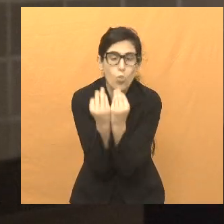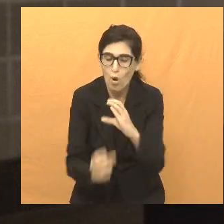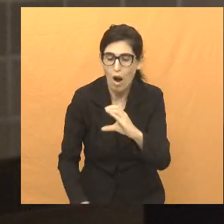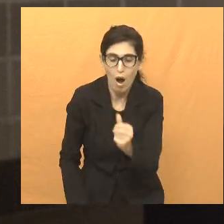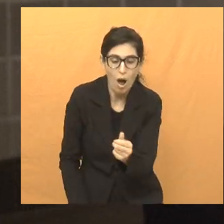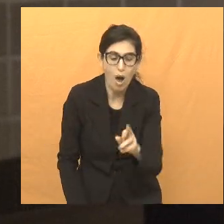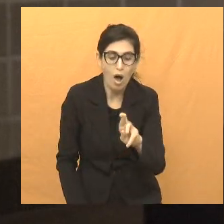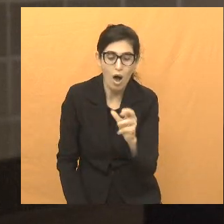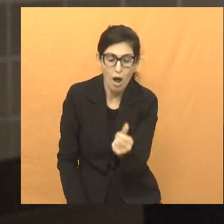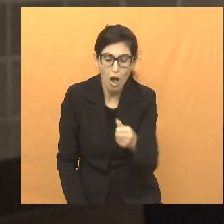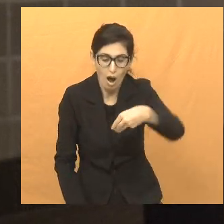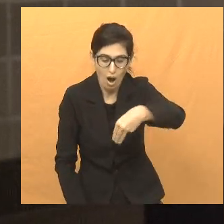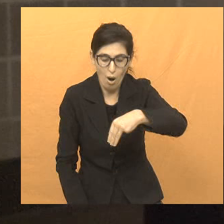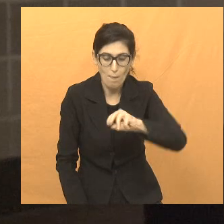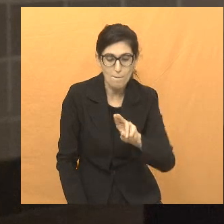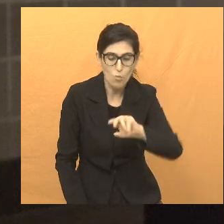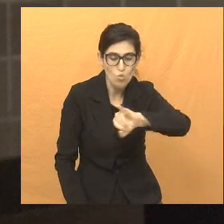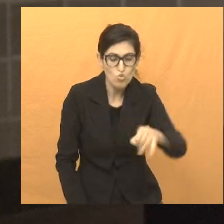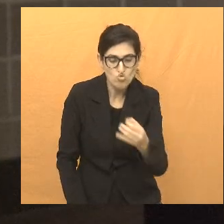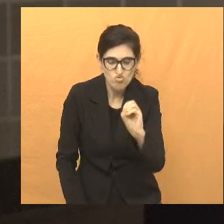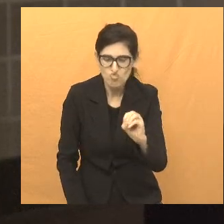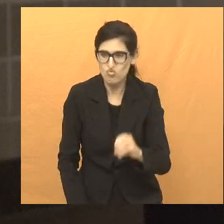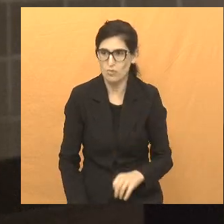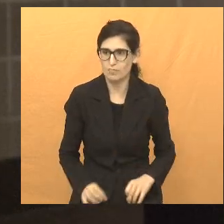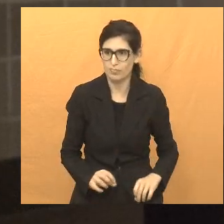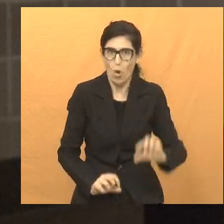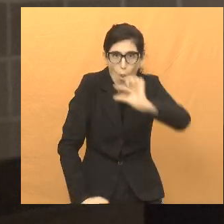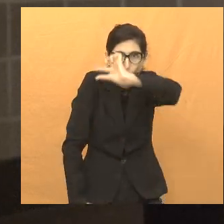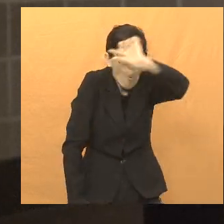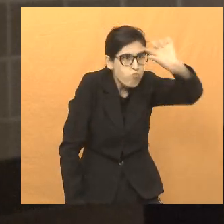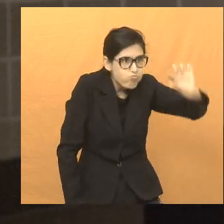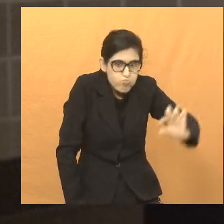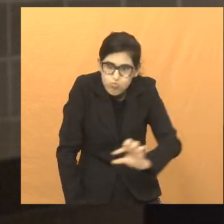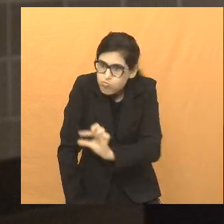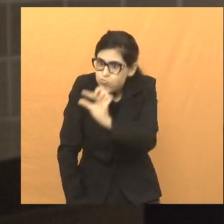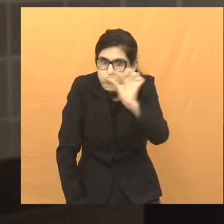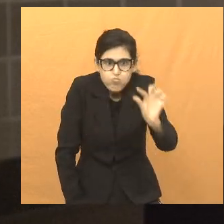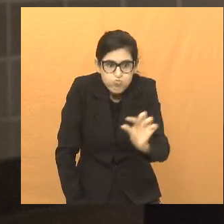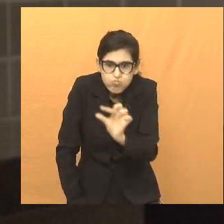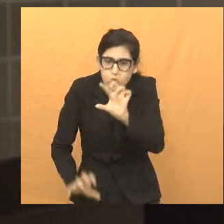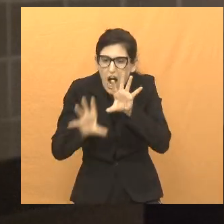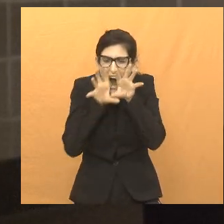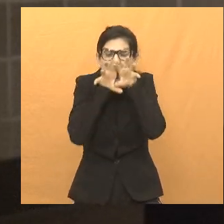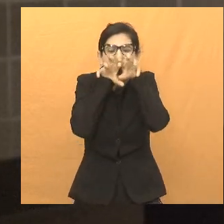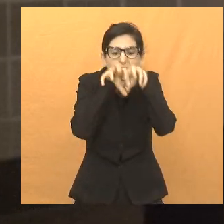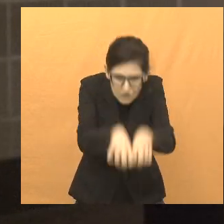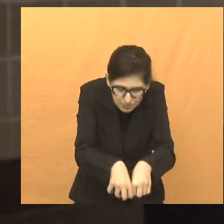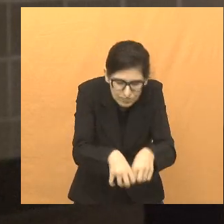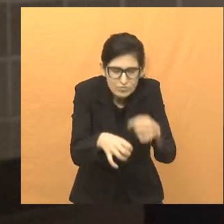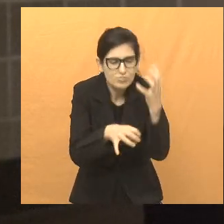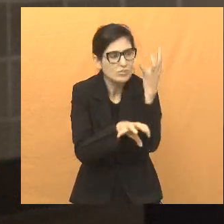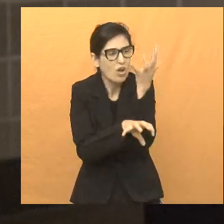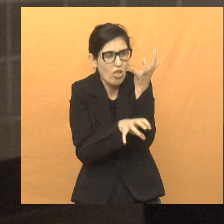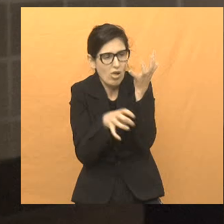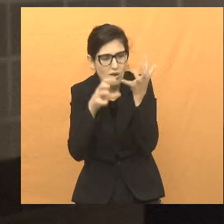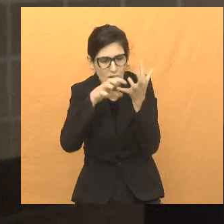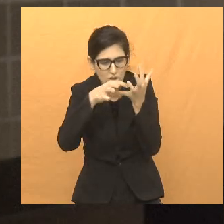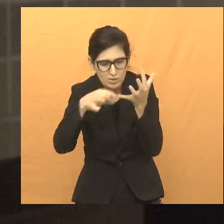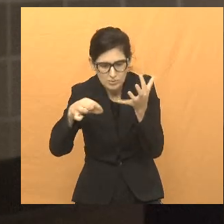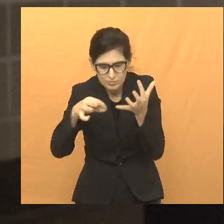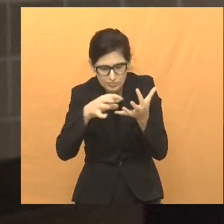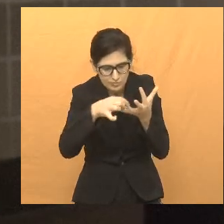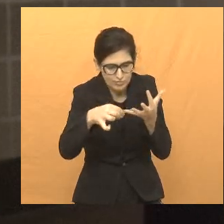das coisas. Como ele é muito agressivo do ponto de vista de devorar a vegetação e se multiplicar